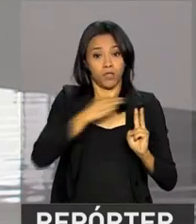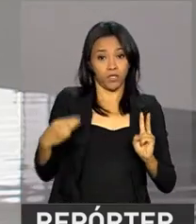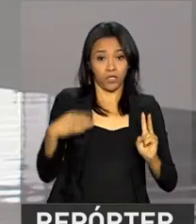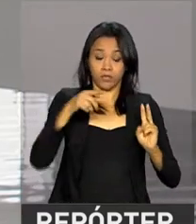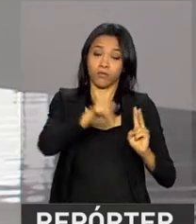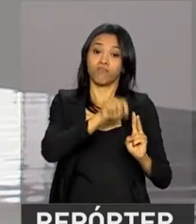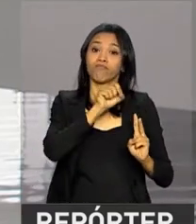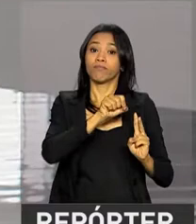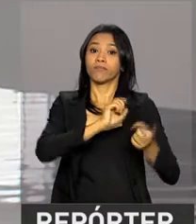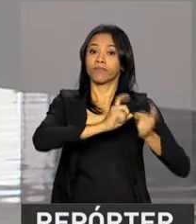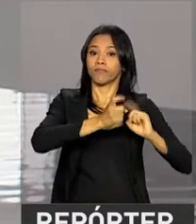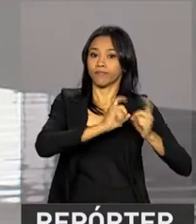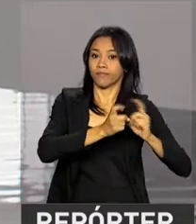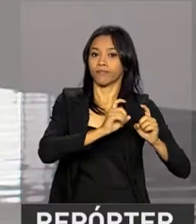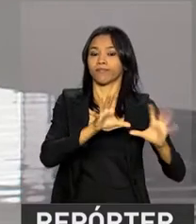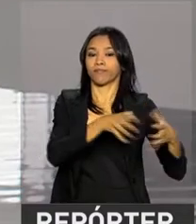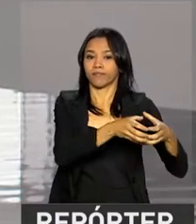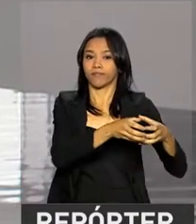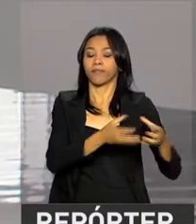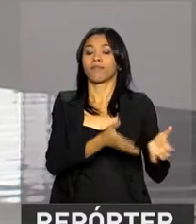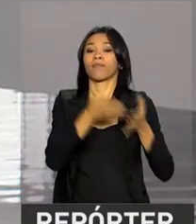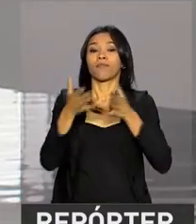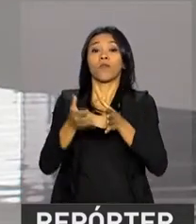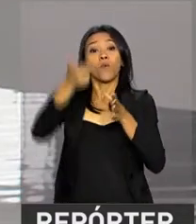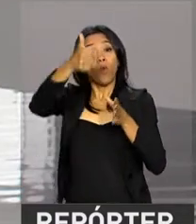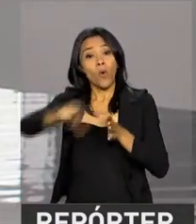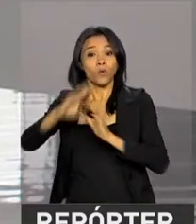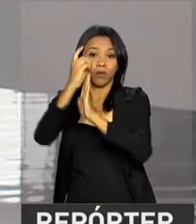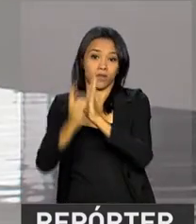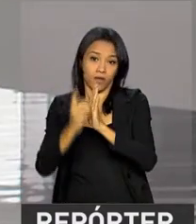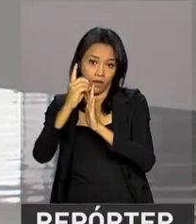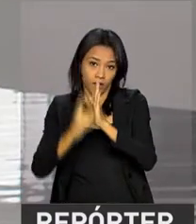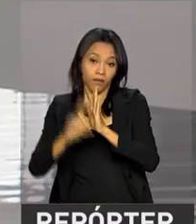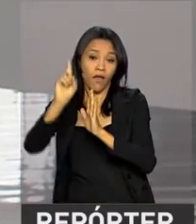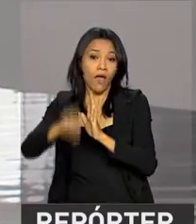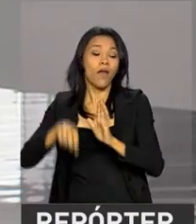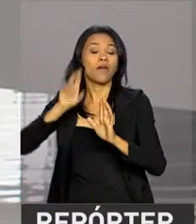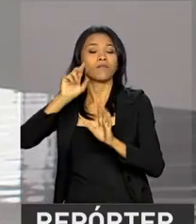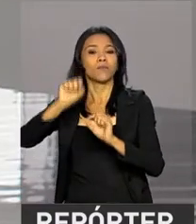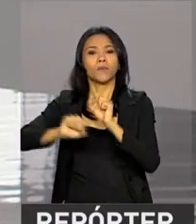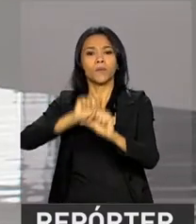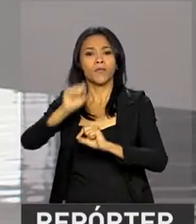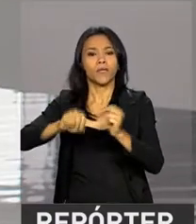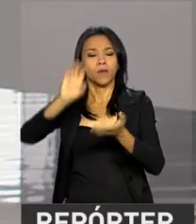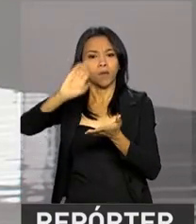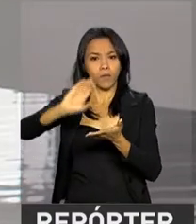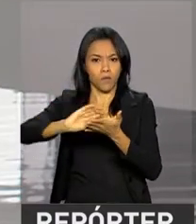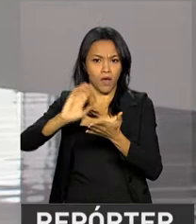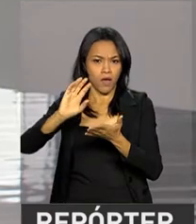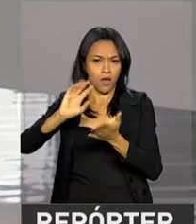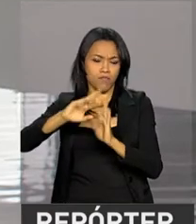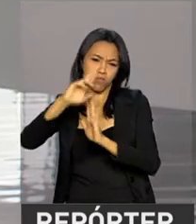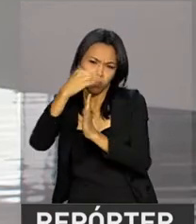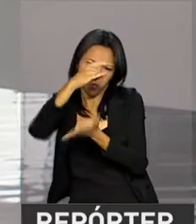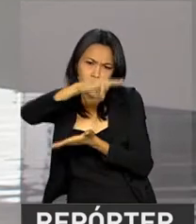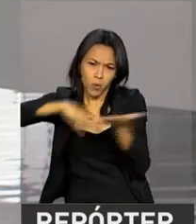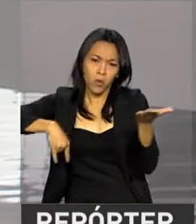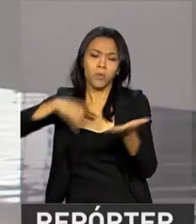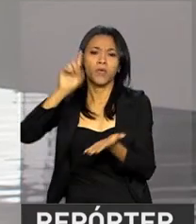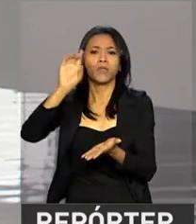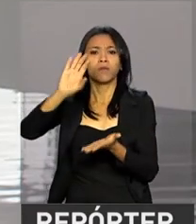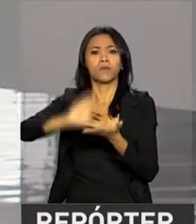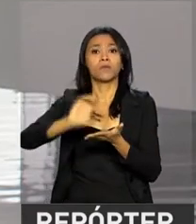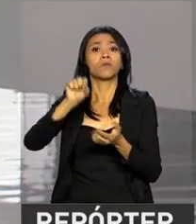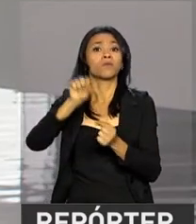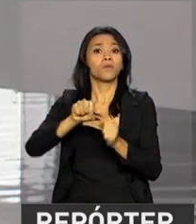de uma pelo brasil é de uma resolução do conselho de segurança das nações unidas que aplica sanções à